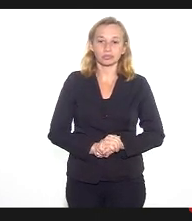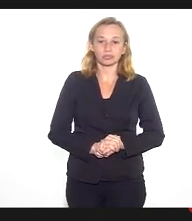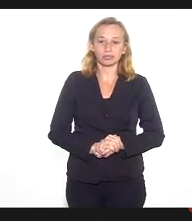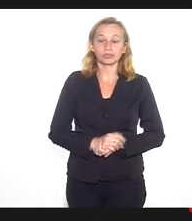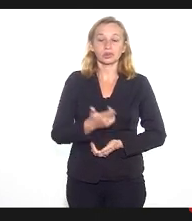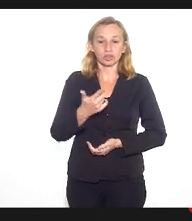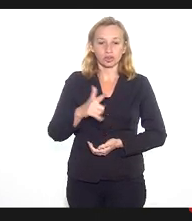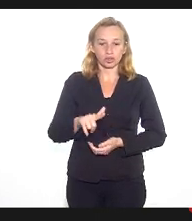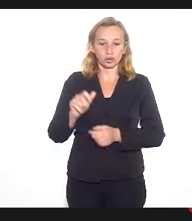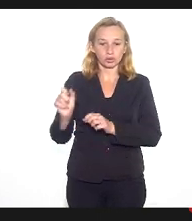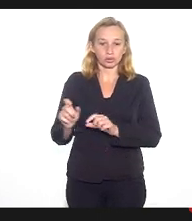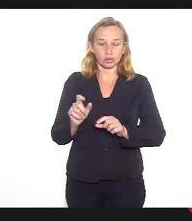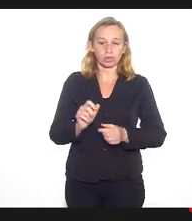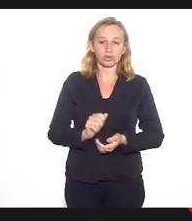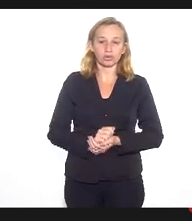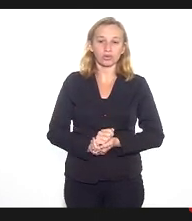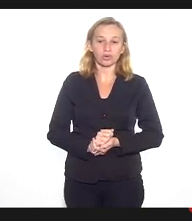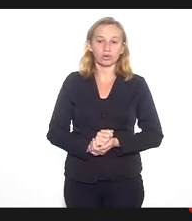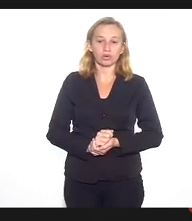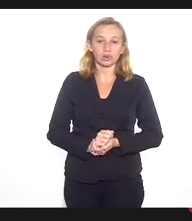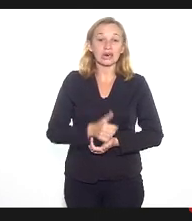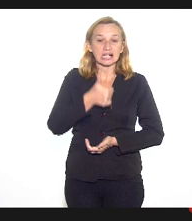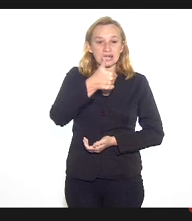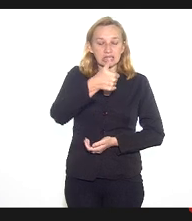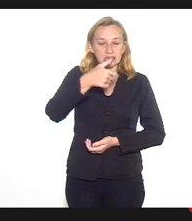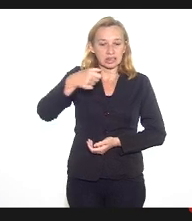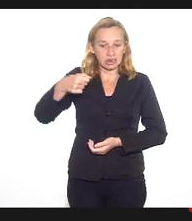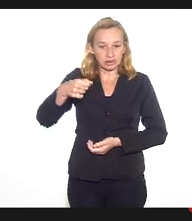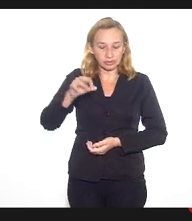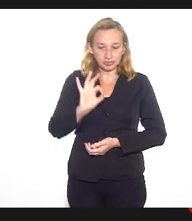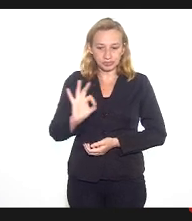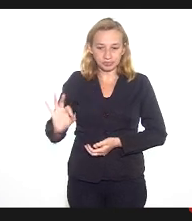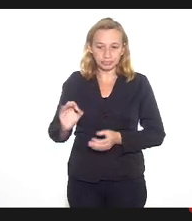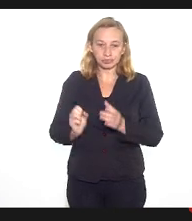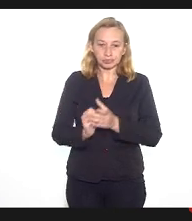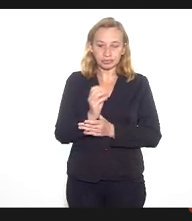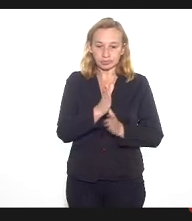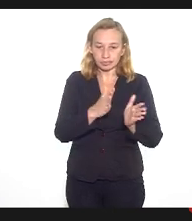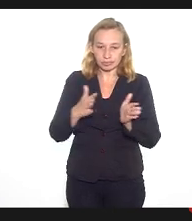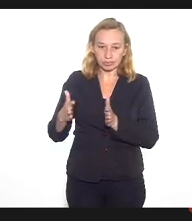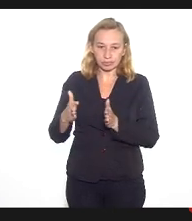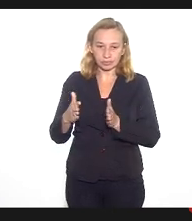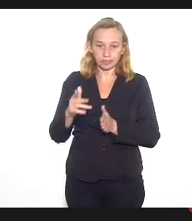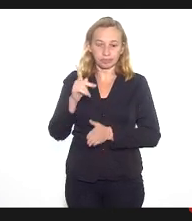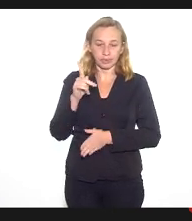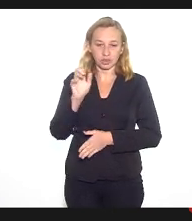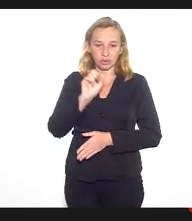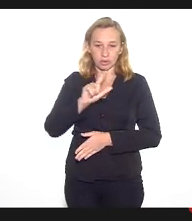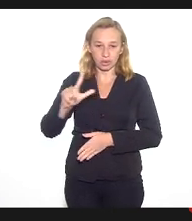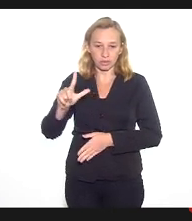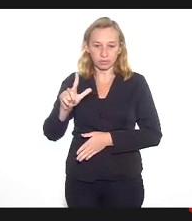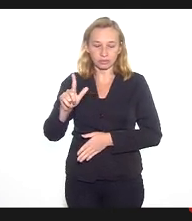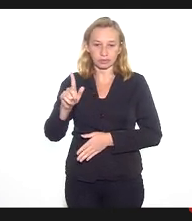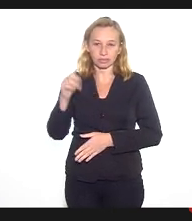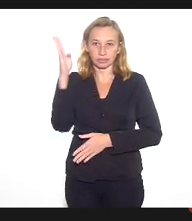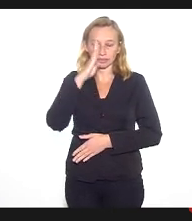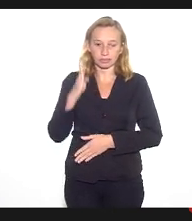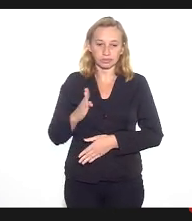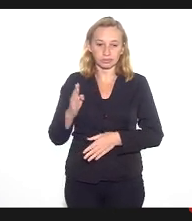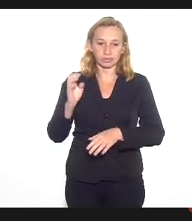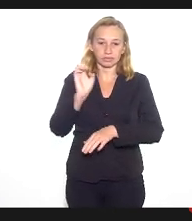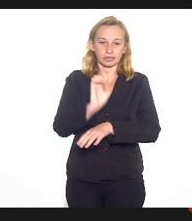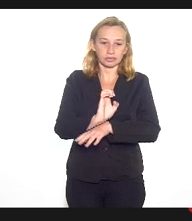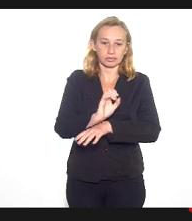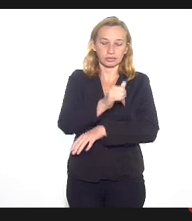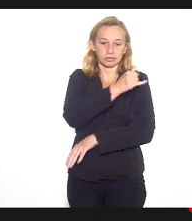De novo, levando-se em conta que 100% da produção offshore da Petrogal Brasil é localizada no estado do